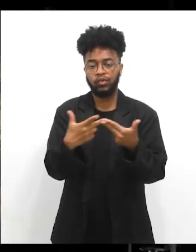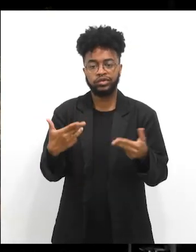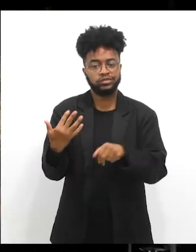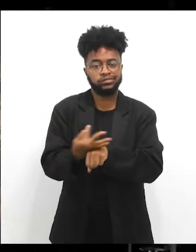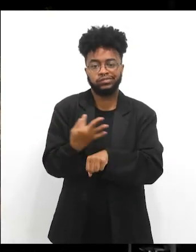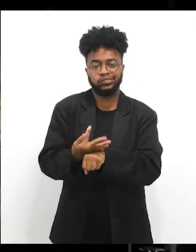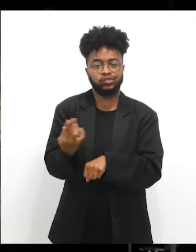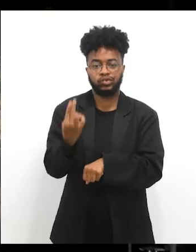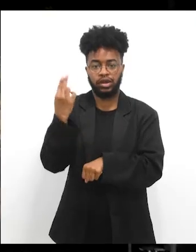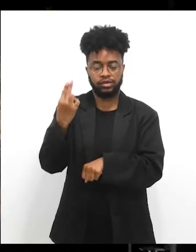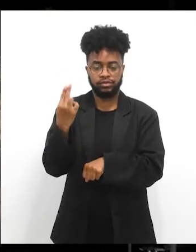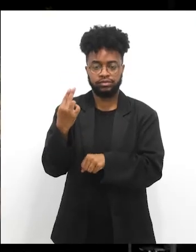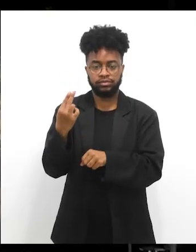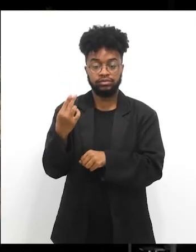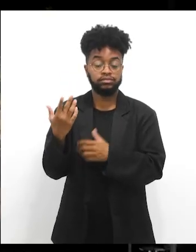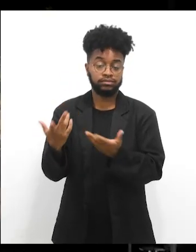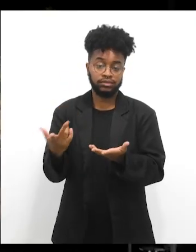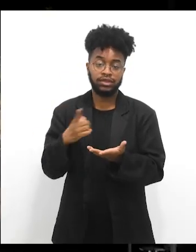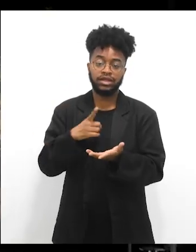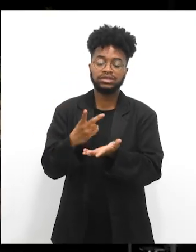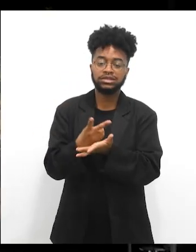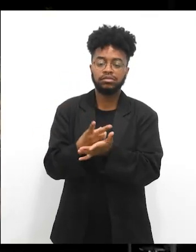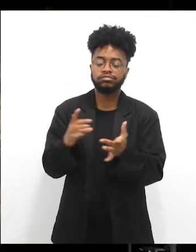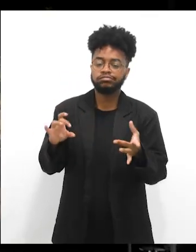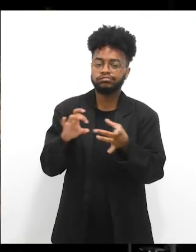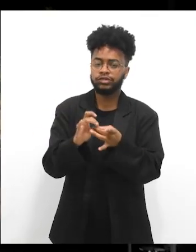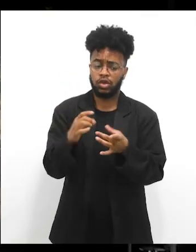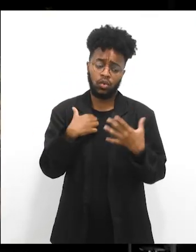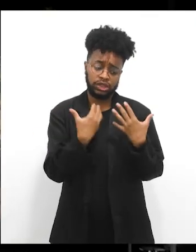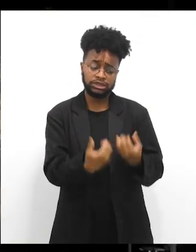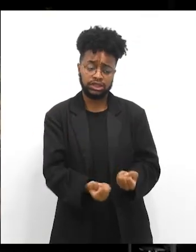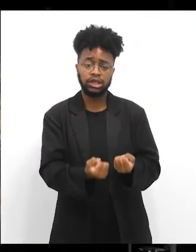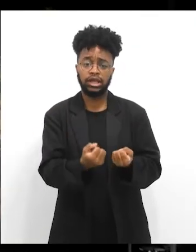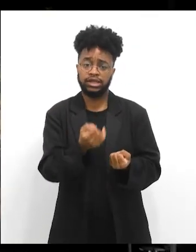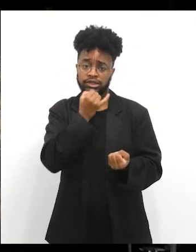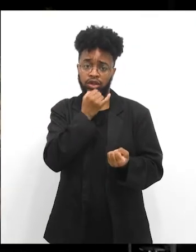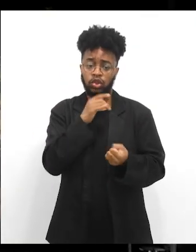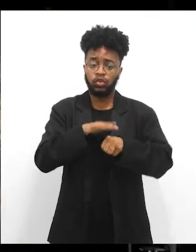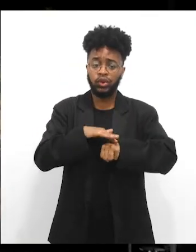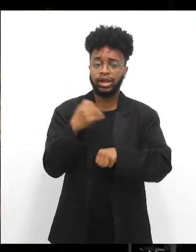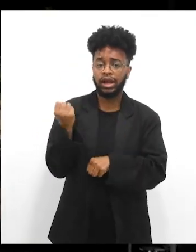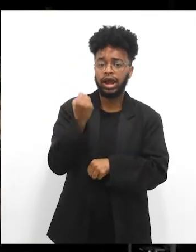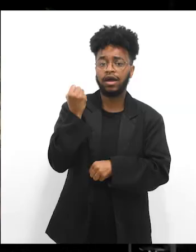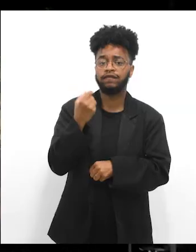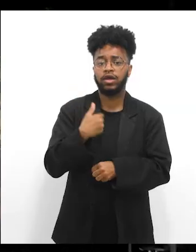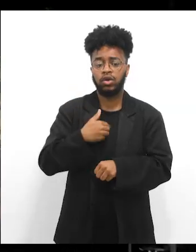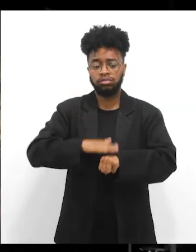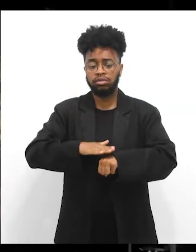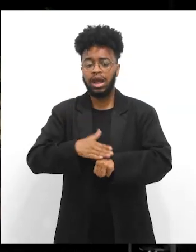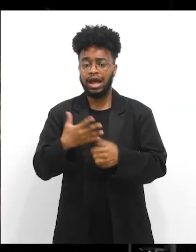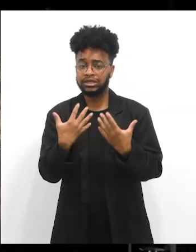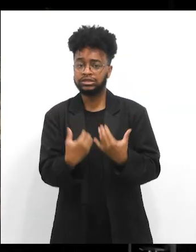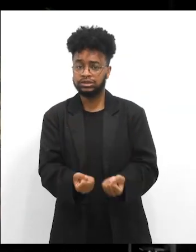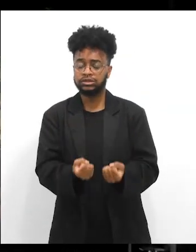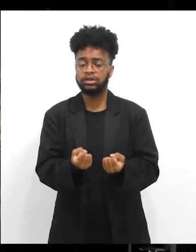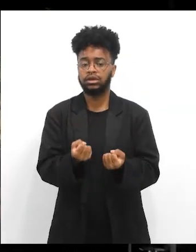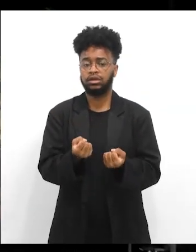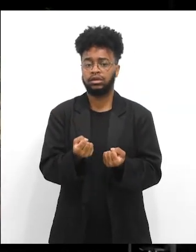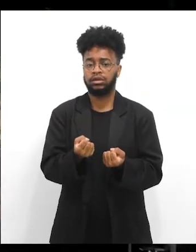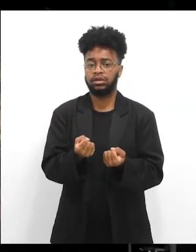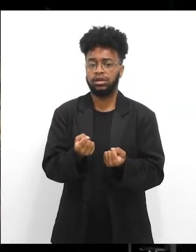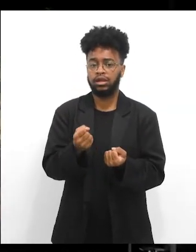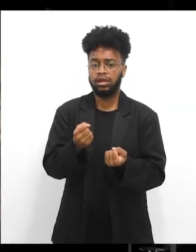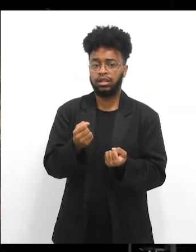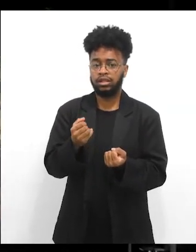algo que não suportaria. Sempre dentro daquilo. Eu aceitei uma doença grave, eu